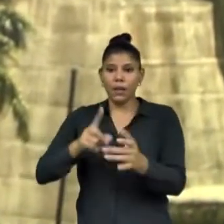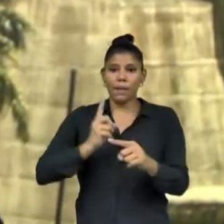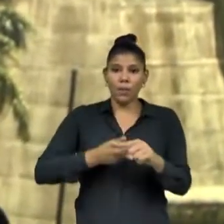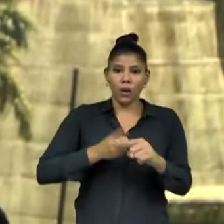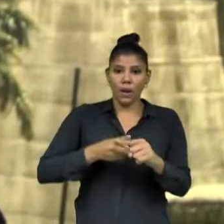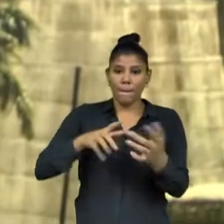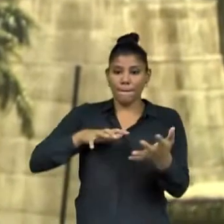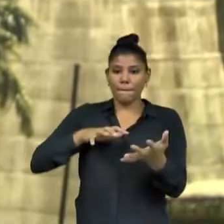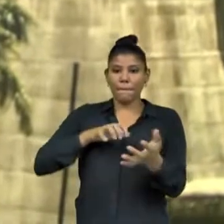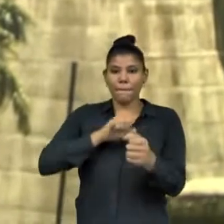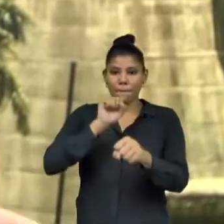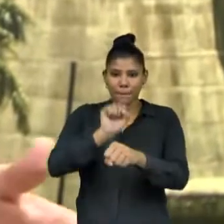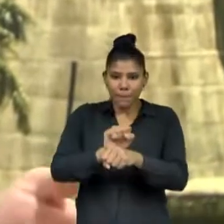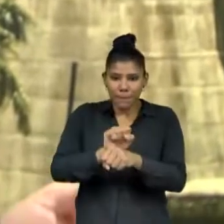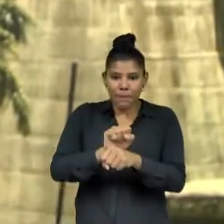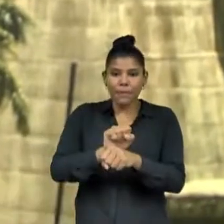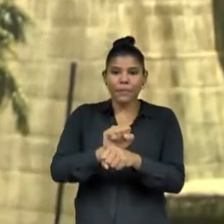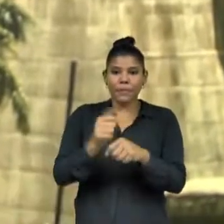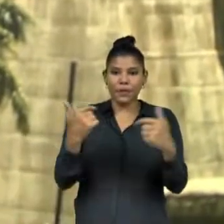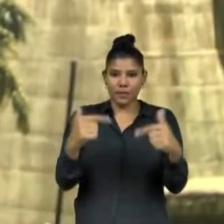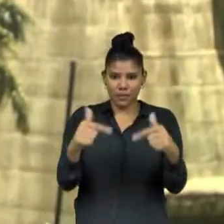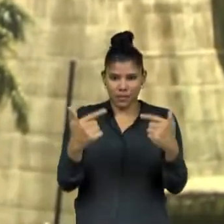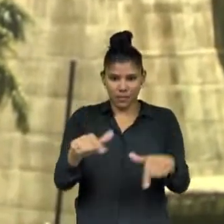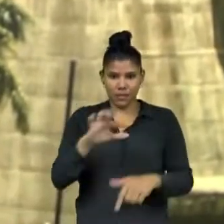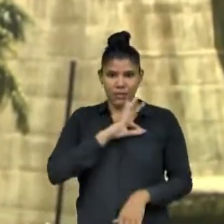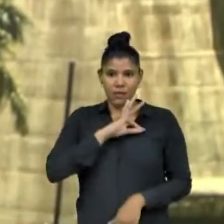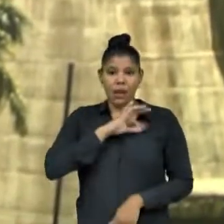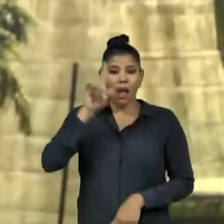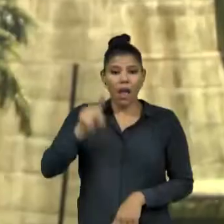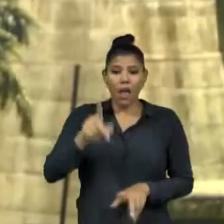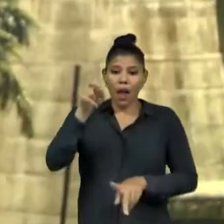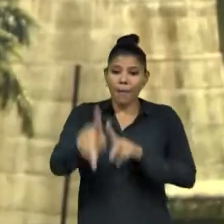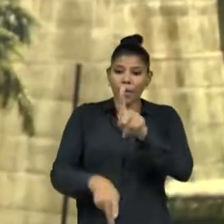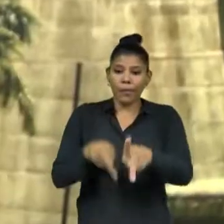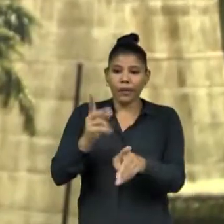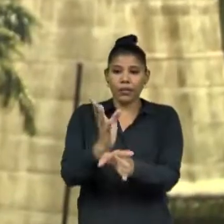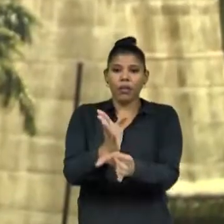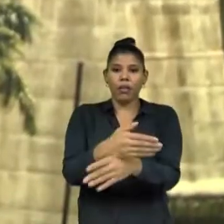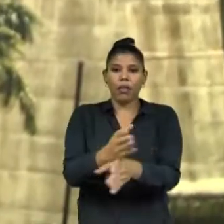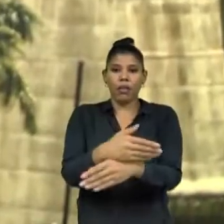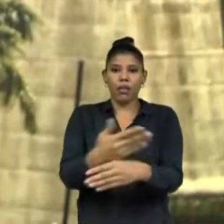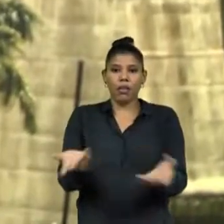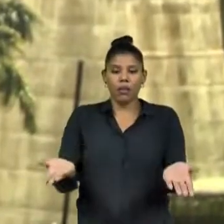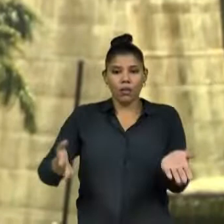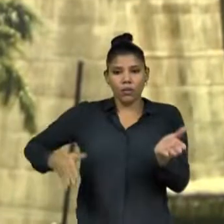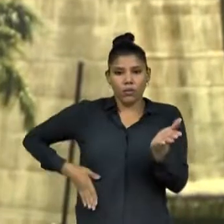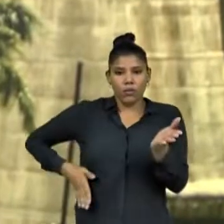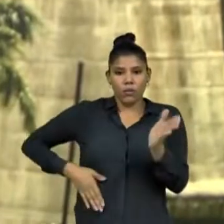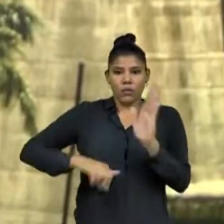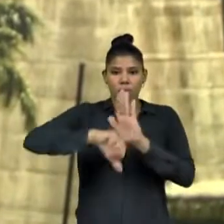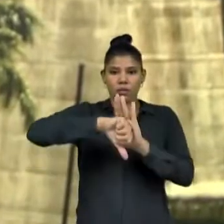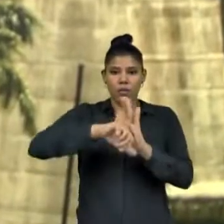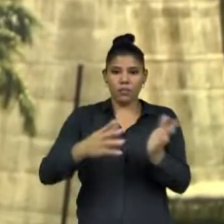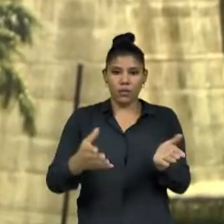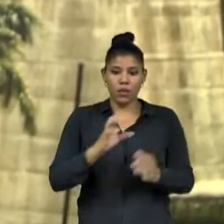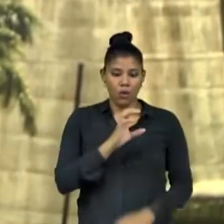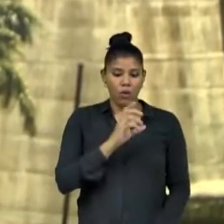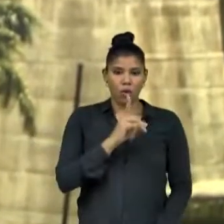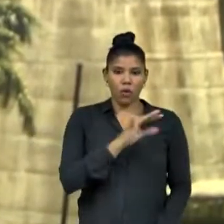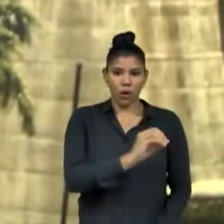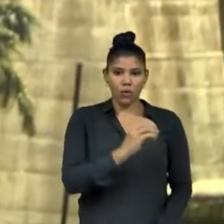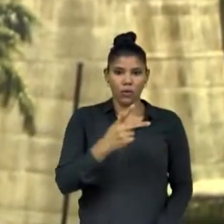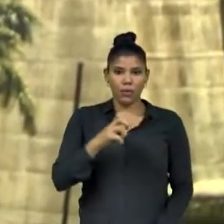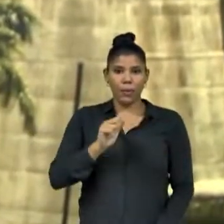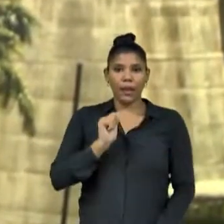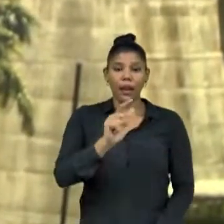policial militar ou de bombeiro militar é colocar a população como refém. O Código Penal Militar tipifica como